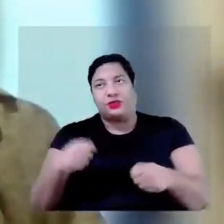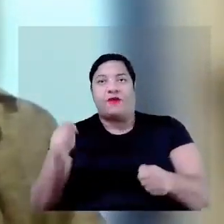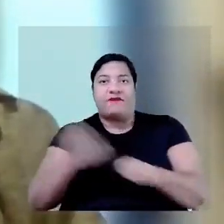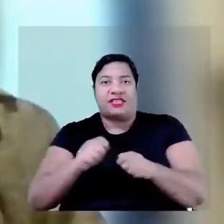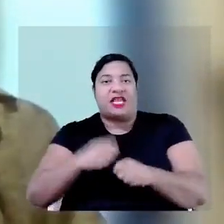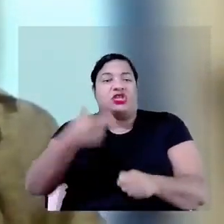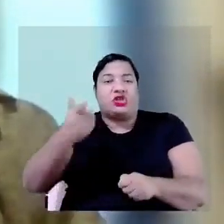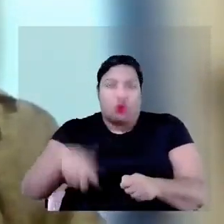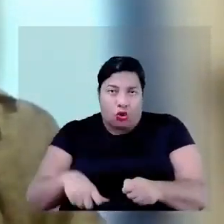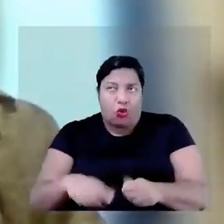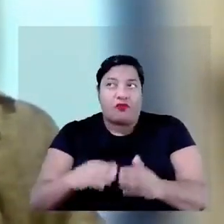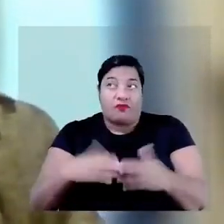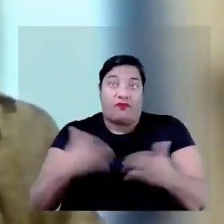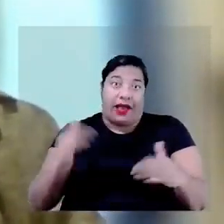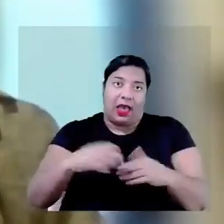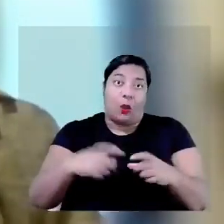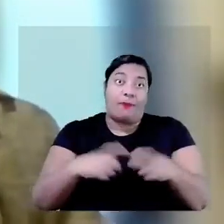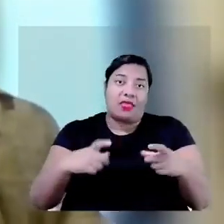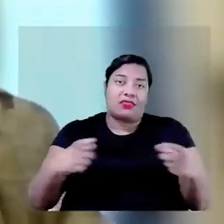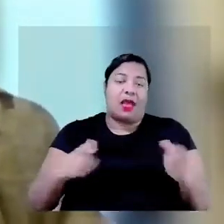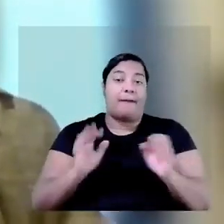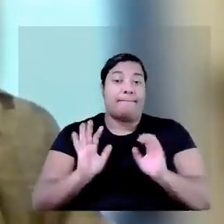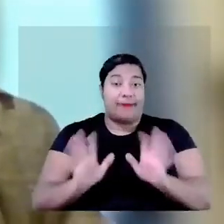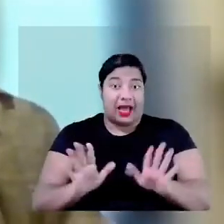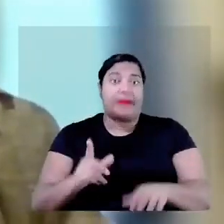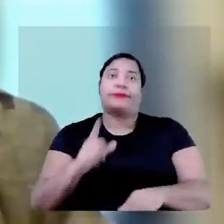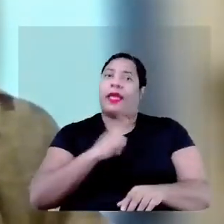mais. Mas, enfim,